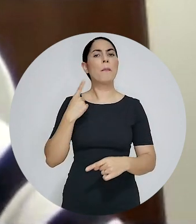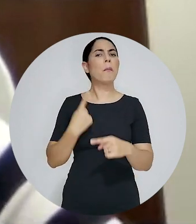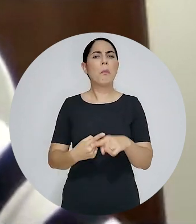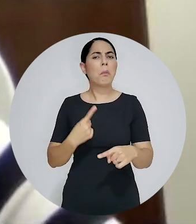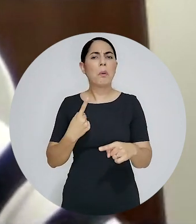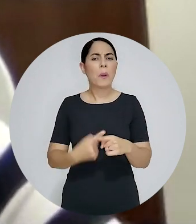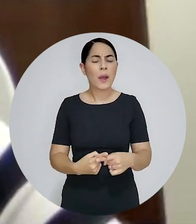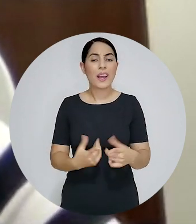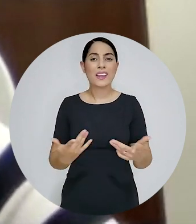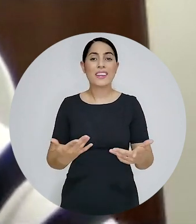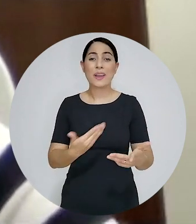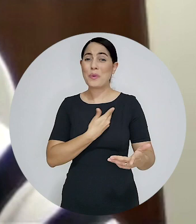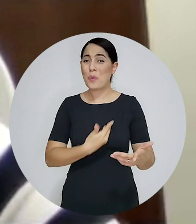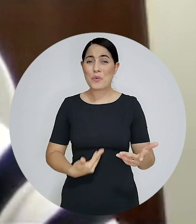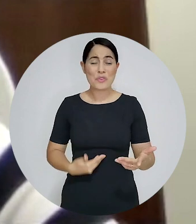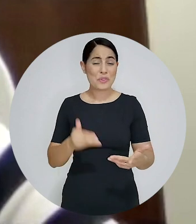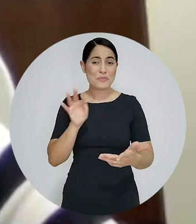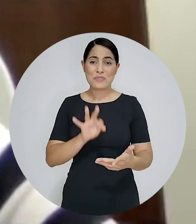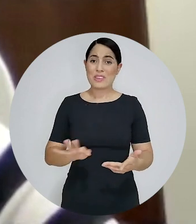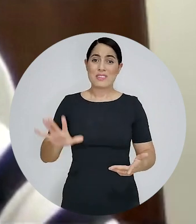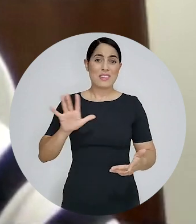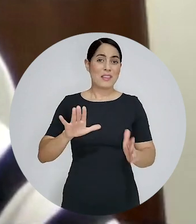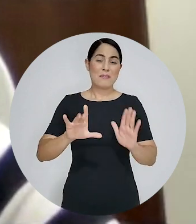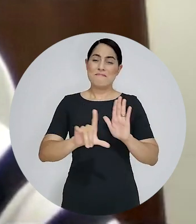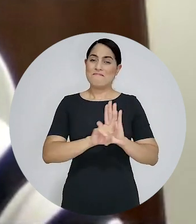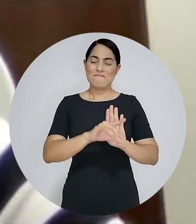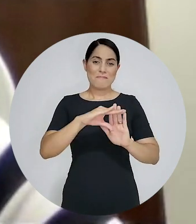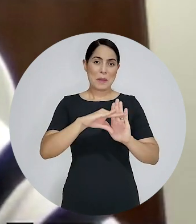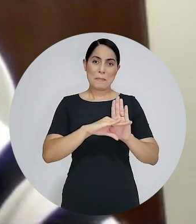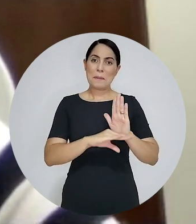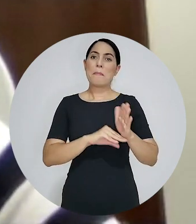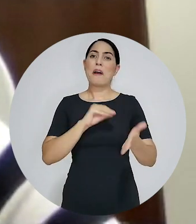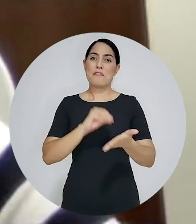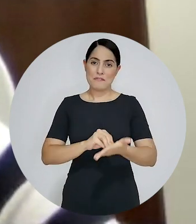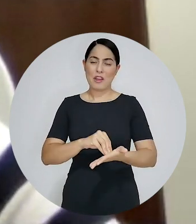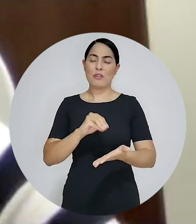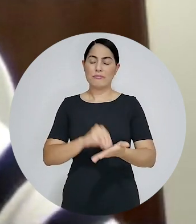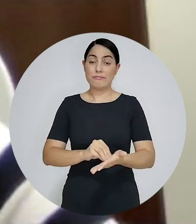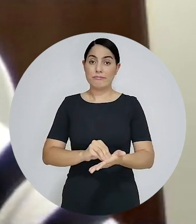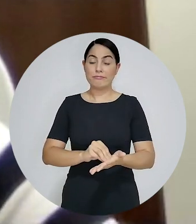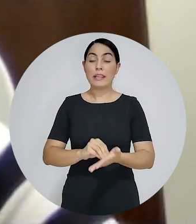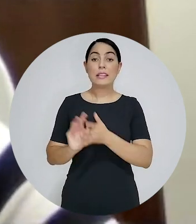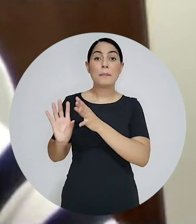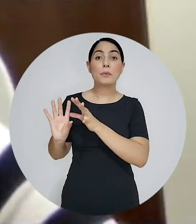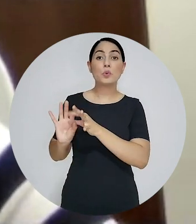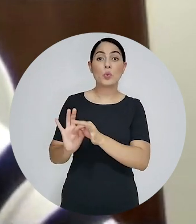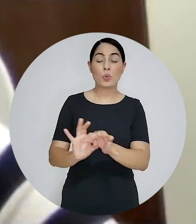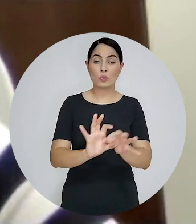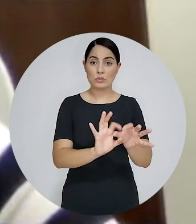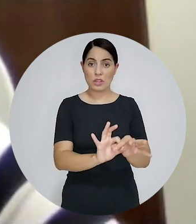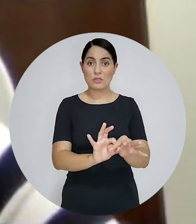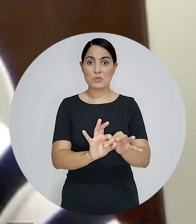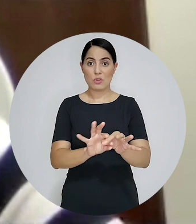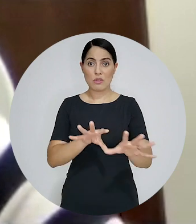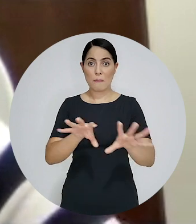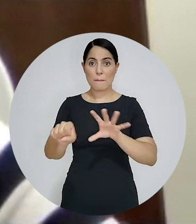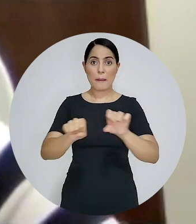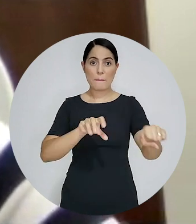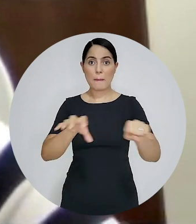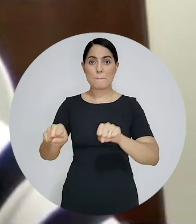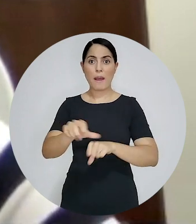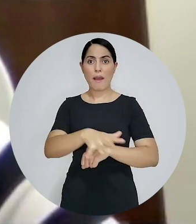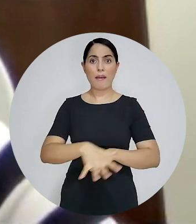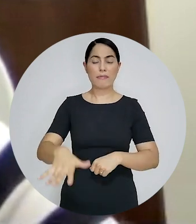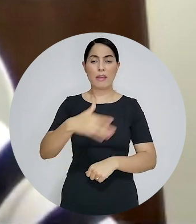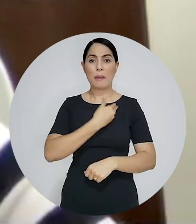federal, justamente por falta de regulamentação. As invasões se dão basicamente em terras públicas, o